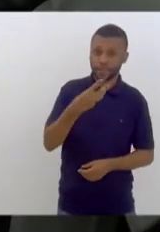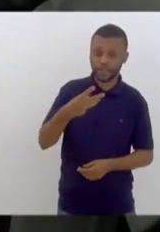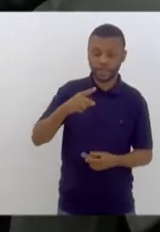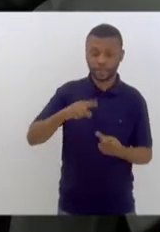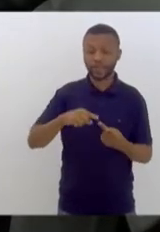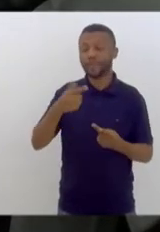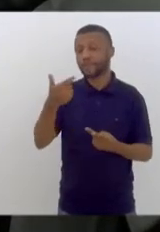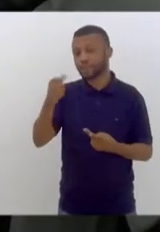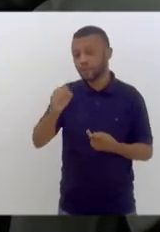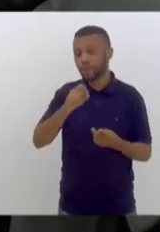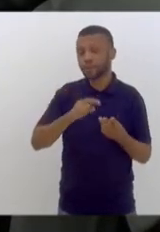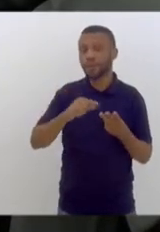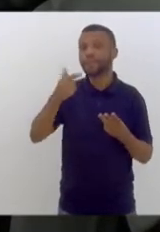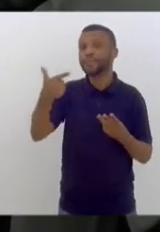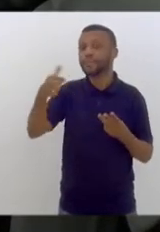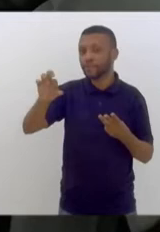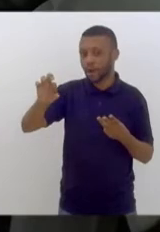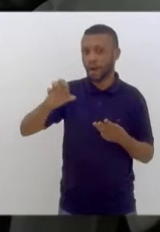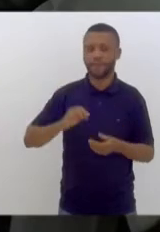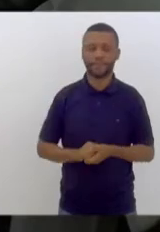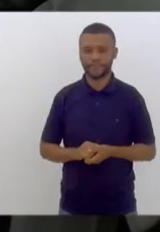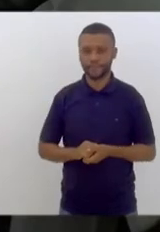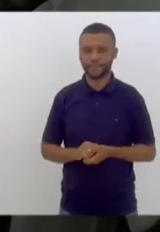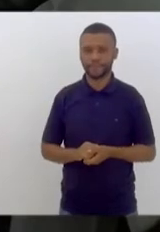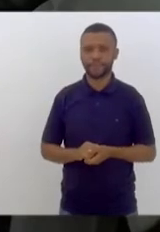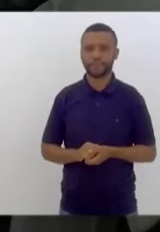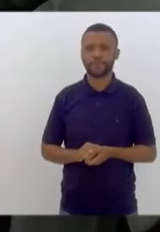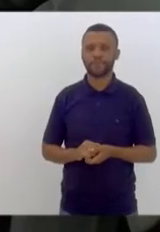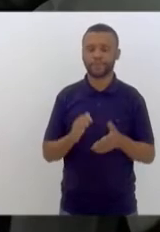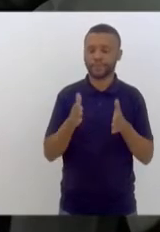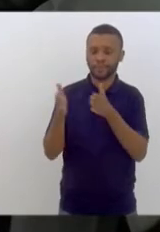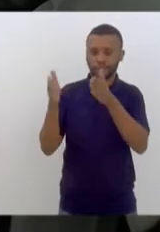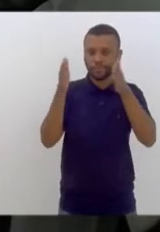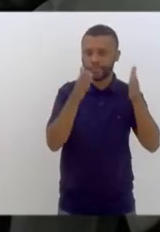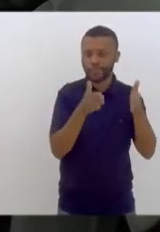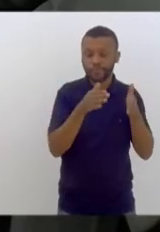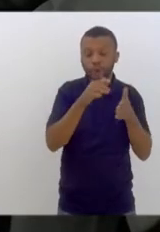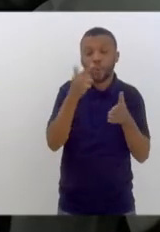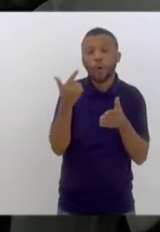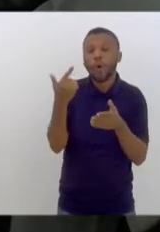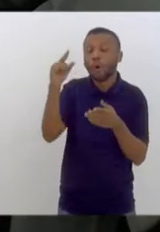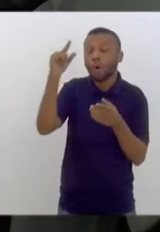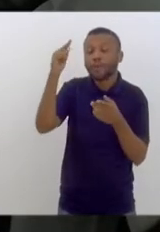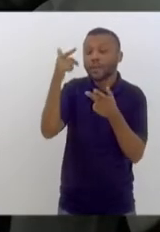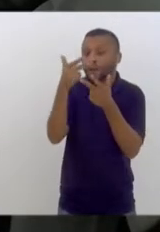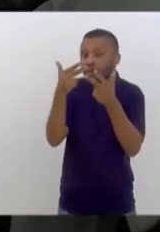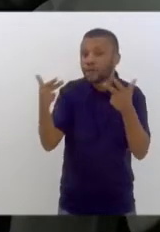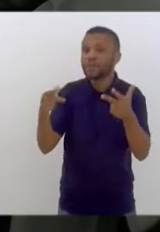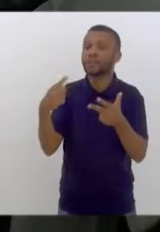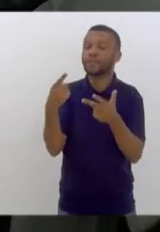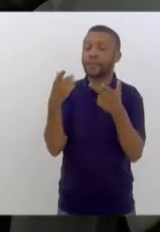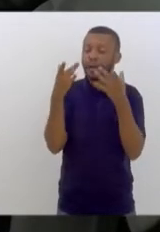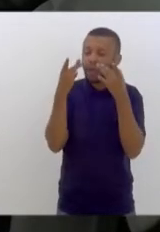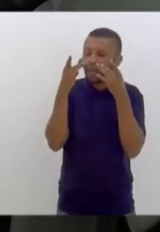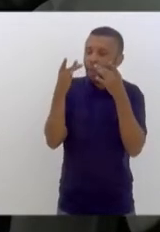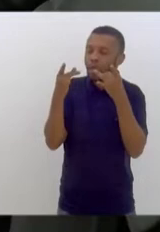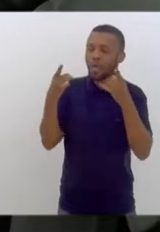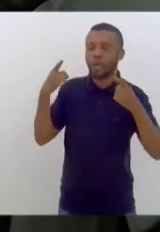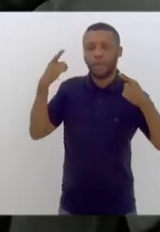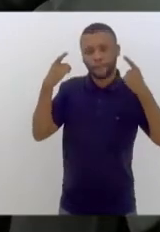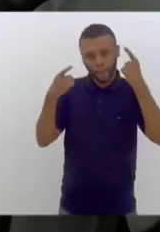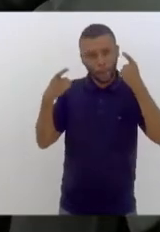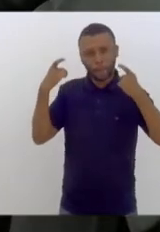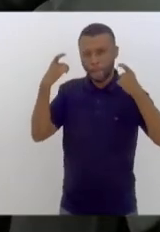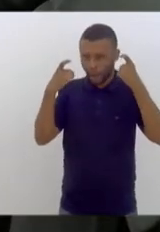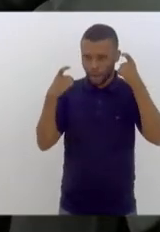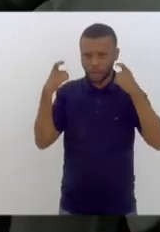28 e aditiva número 29. Tá? Em relação, outro ponto que a gente fica bastante, enfim, preocupados,